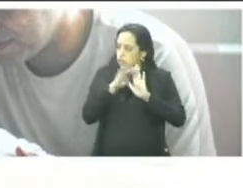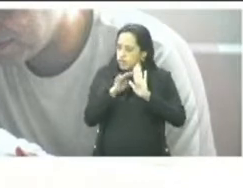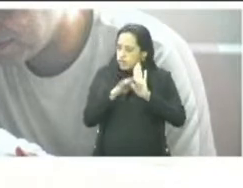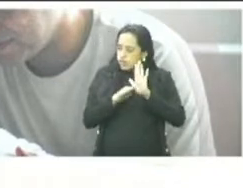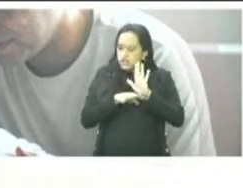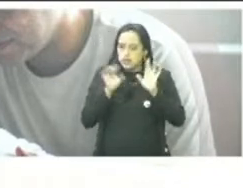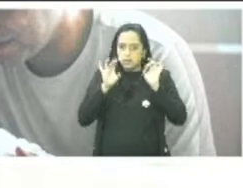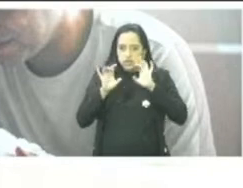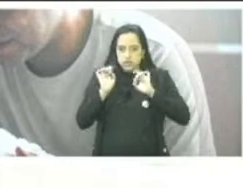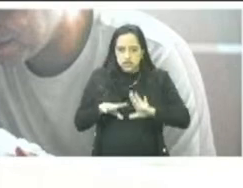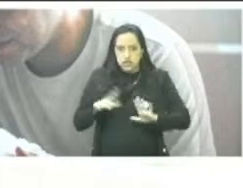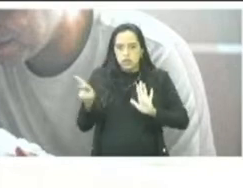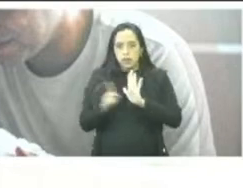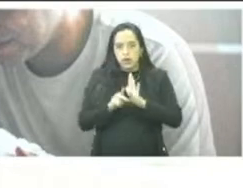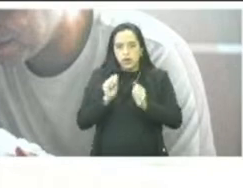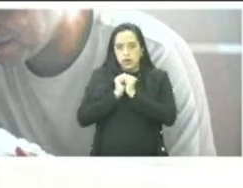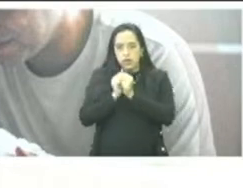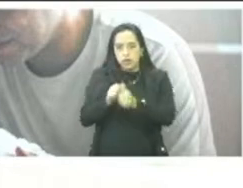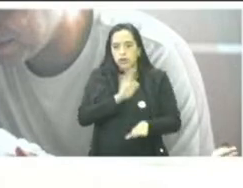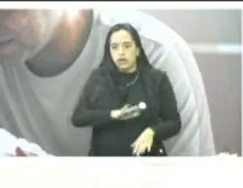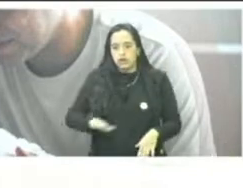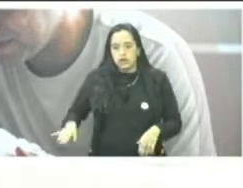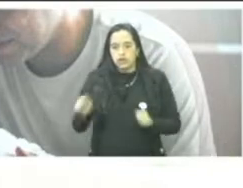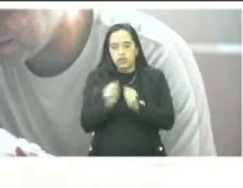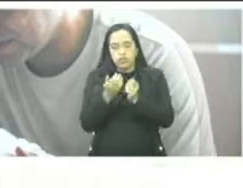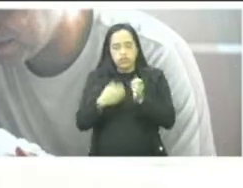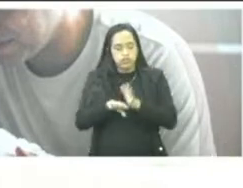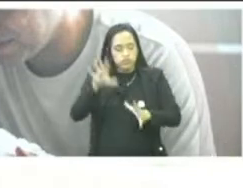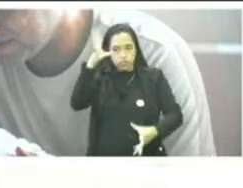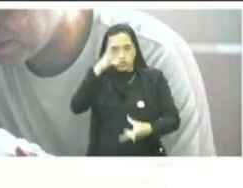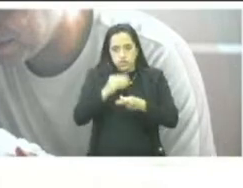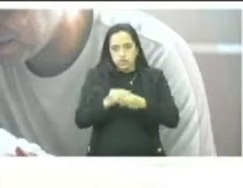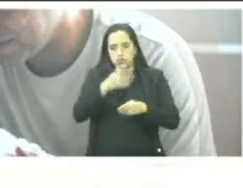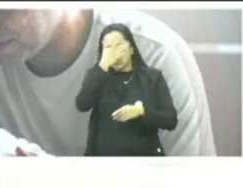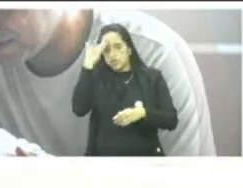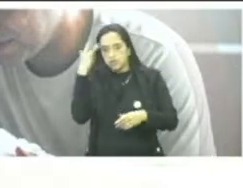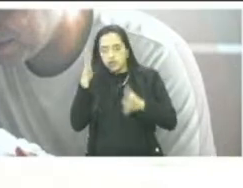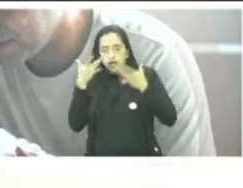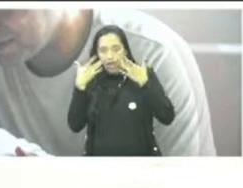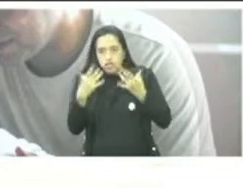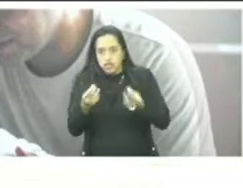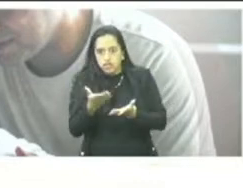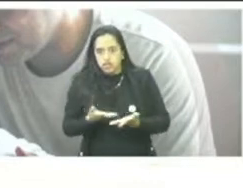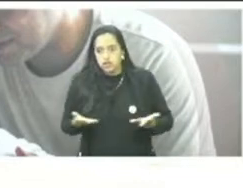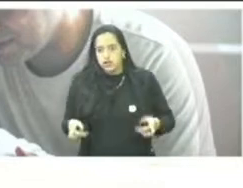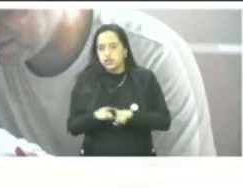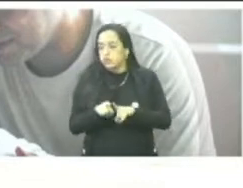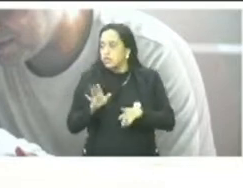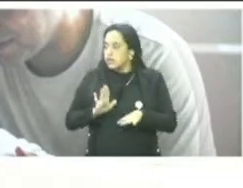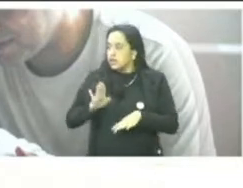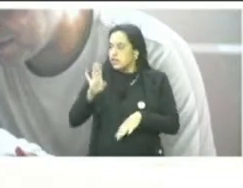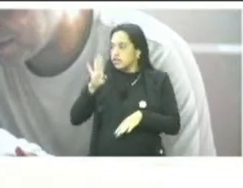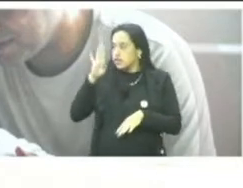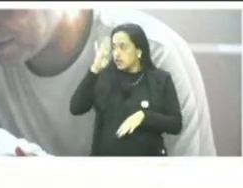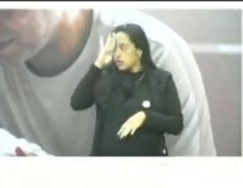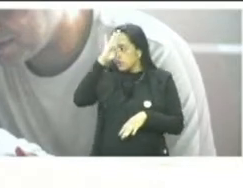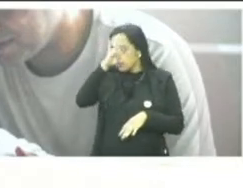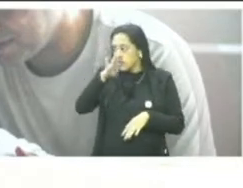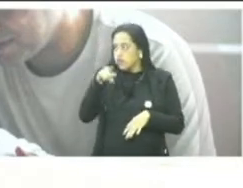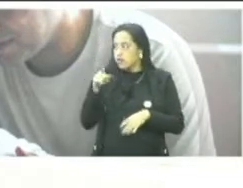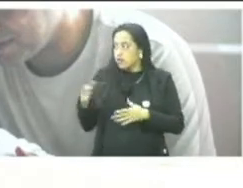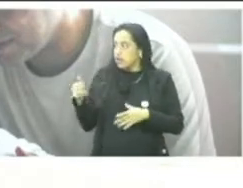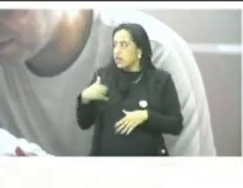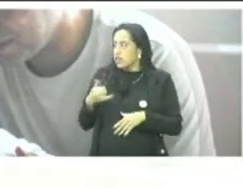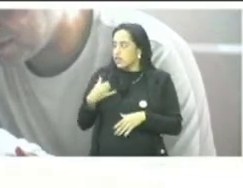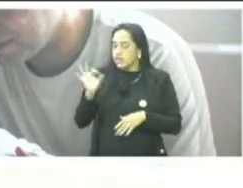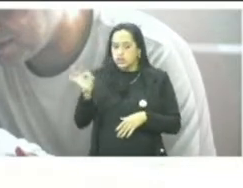específica de acompanhamento da criança, com todo o resumo dos atendimentos e um destaque especial agora para a idade corrigida. Isso já